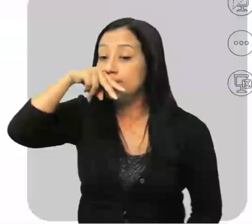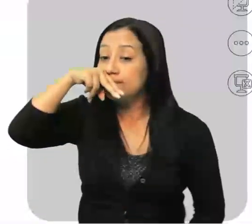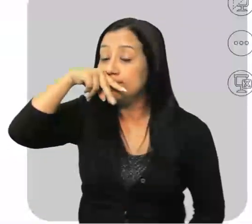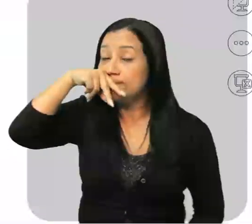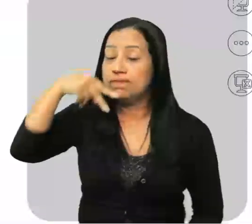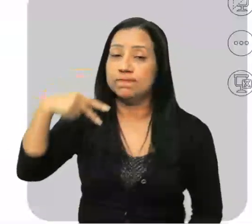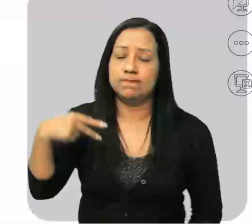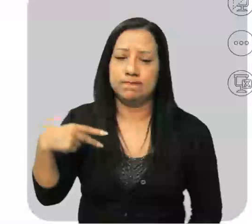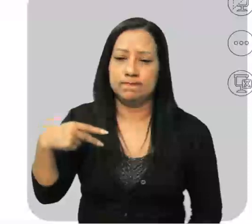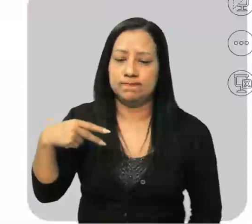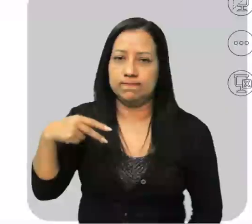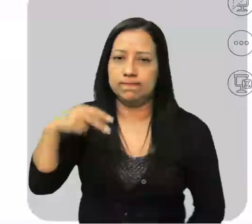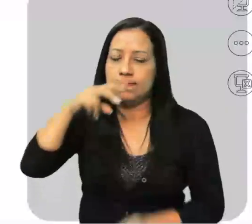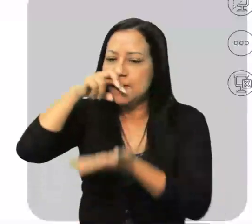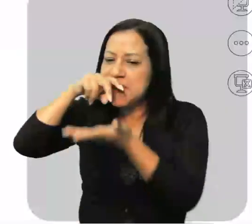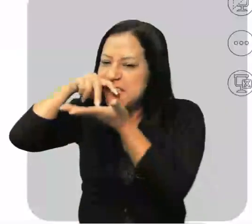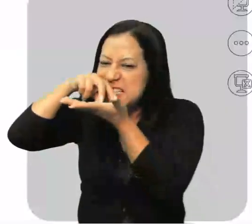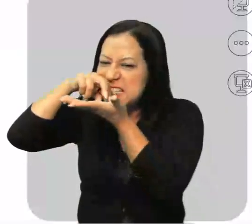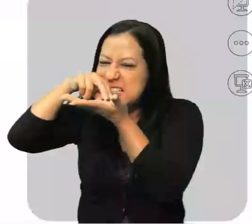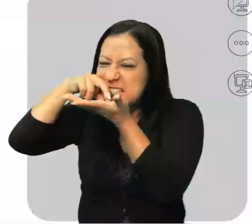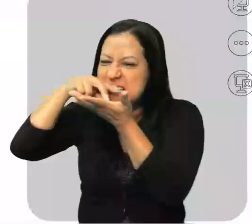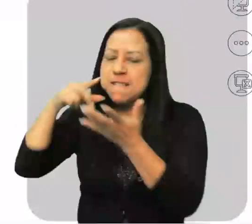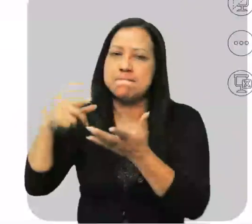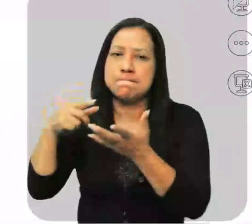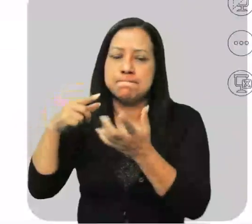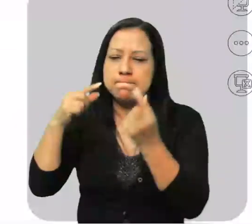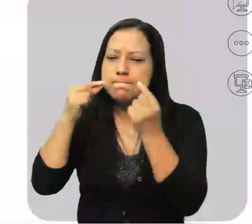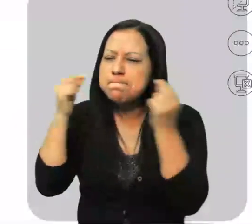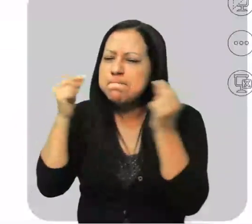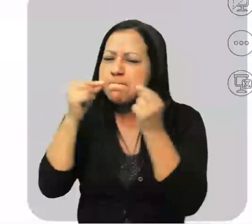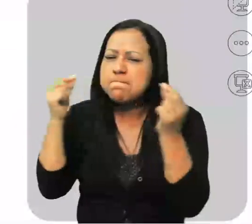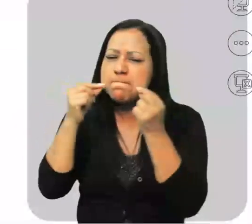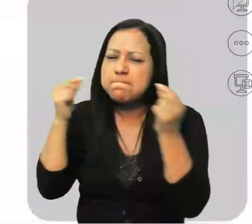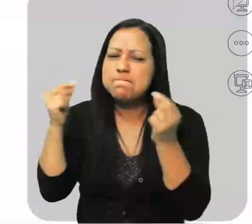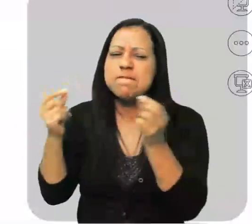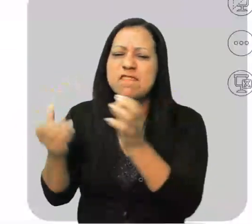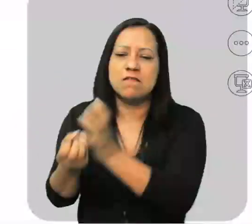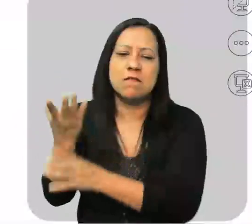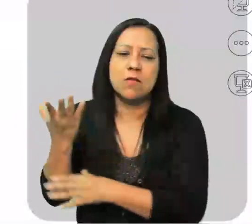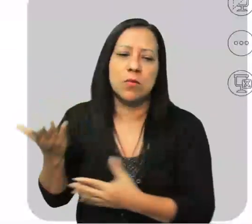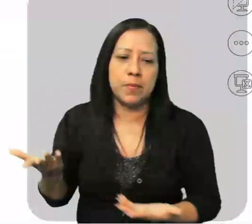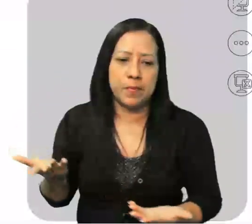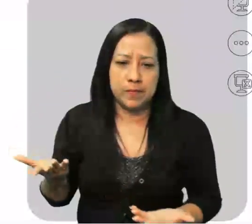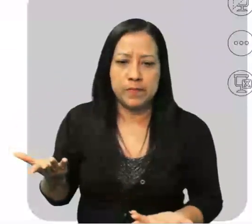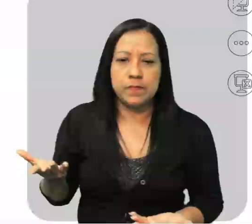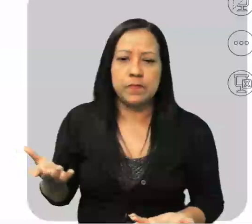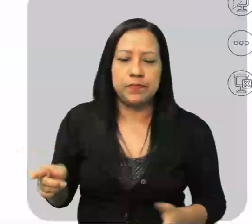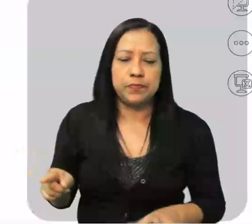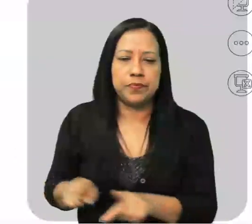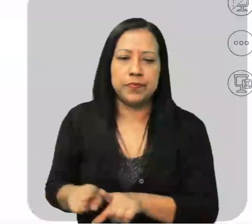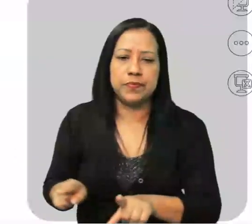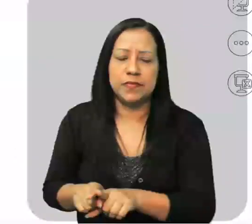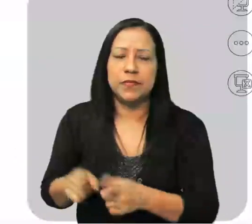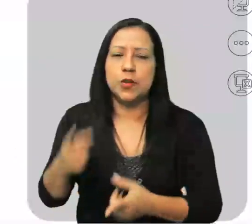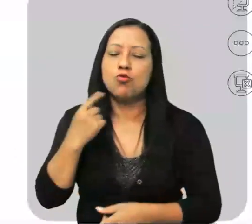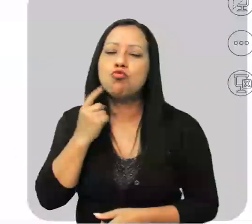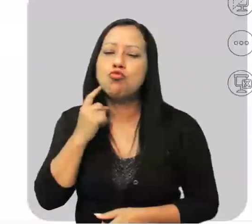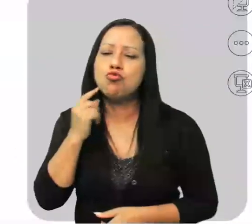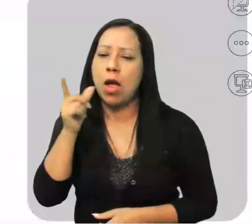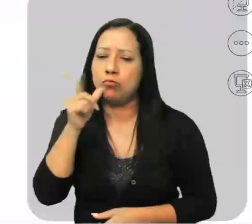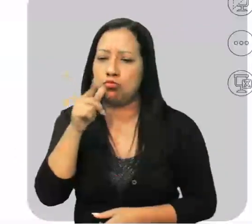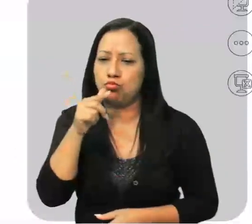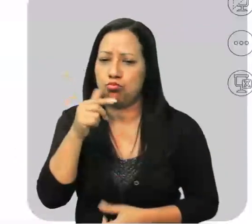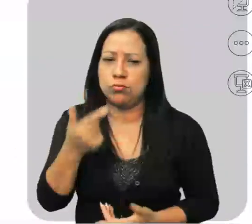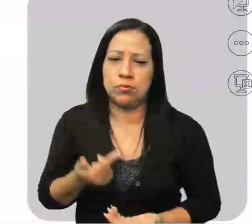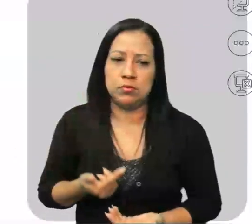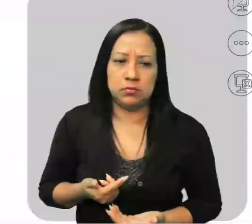cheiro, a proliferação de roedores, os ratos, e a contaminação do solo e da água, com o chorume,